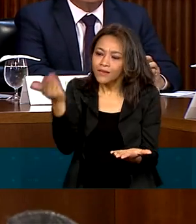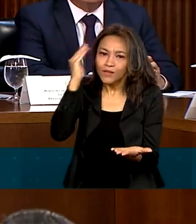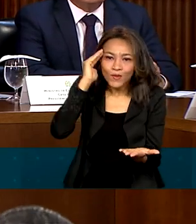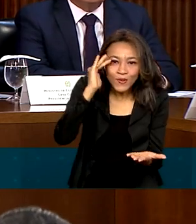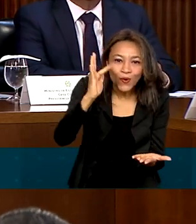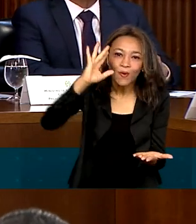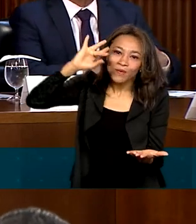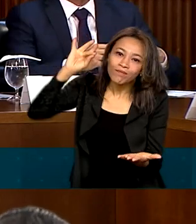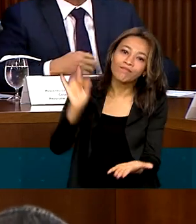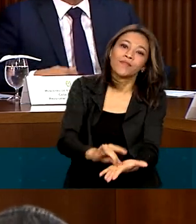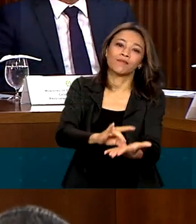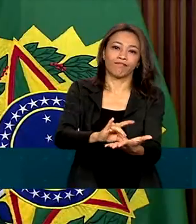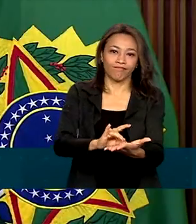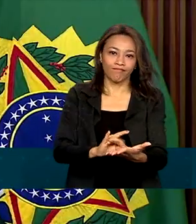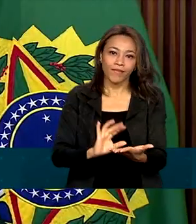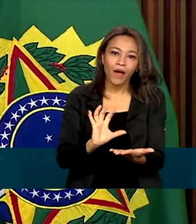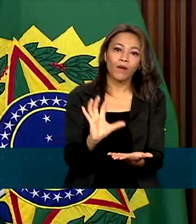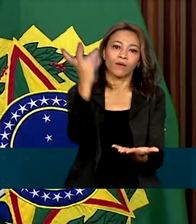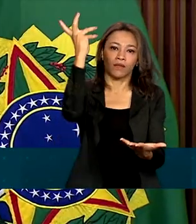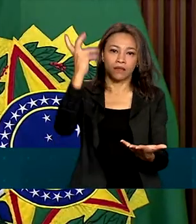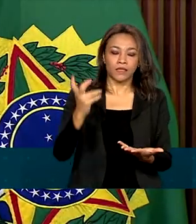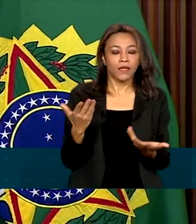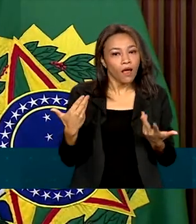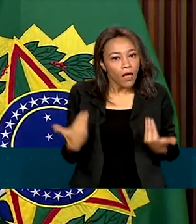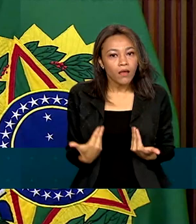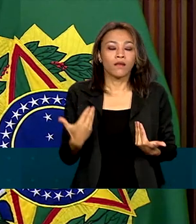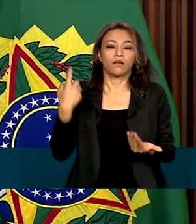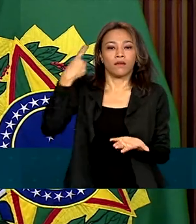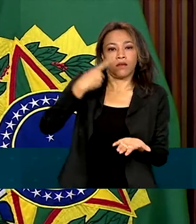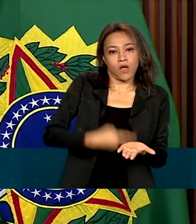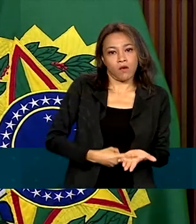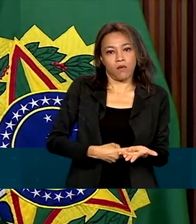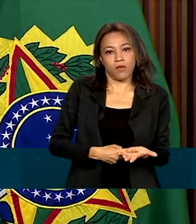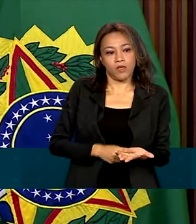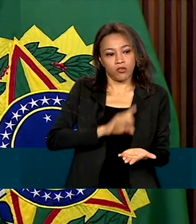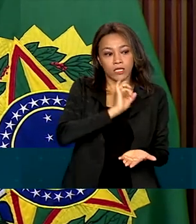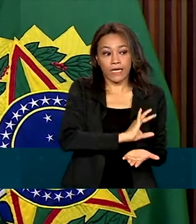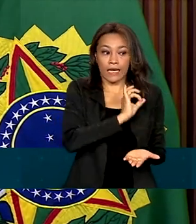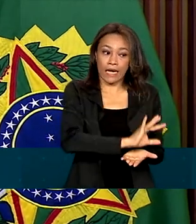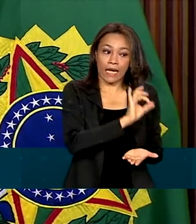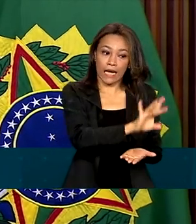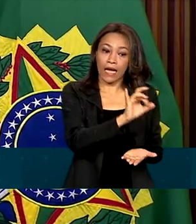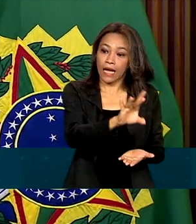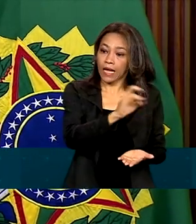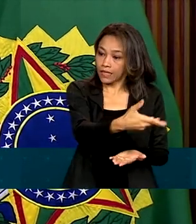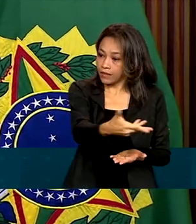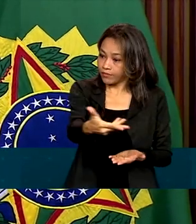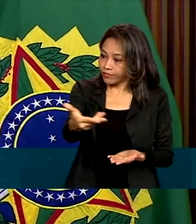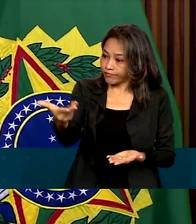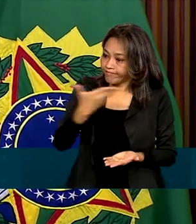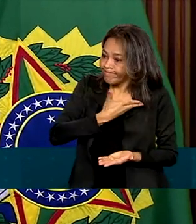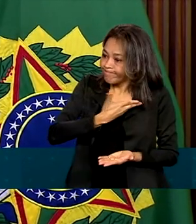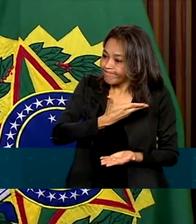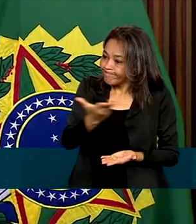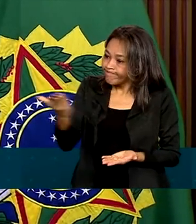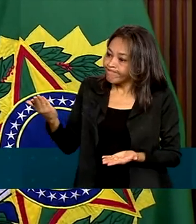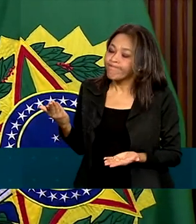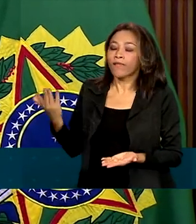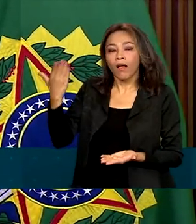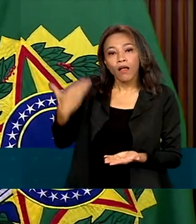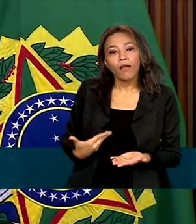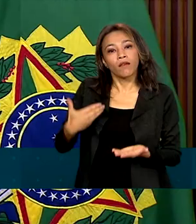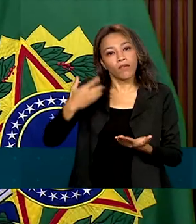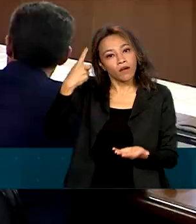em realidade. Esse é o compromisso de cada companheiro e de cada companheira que assumiu